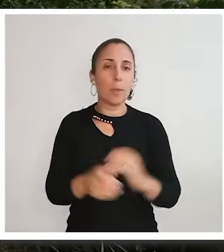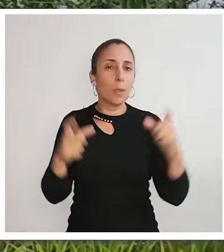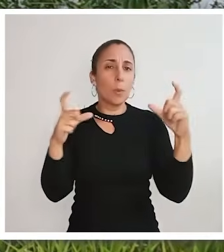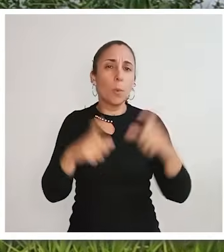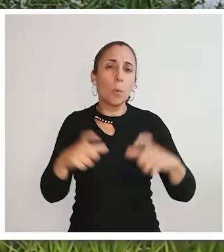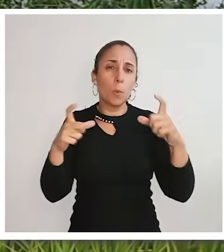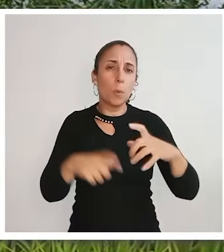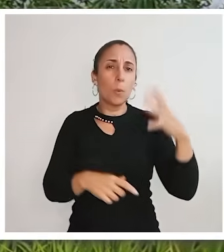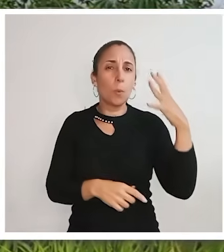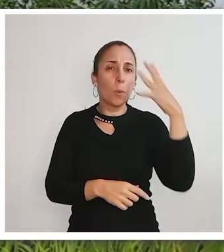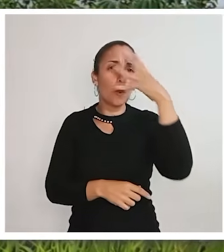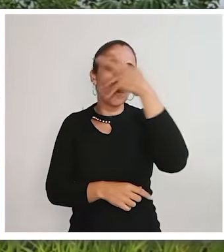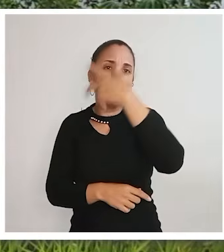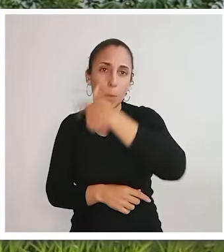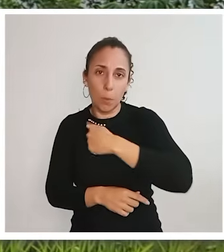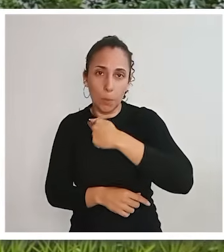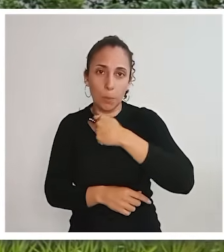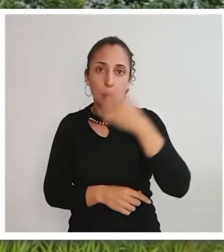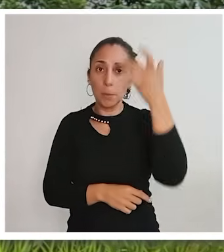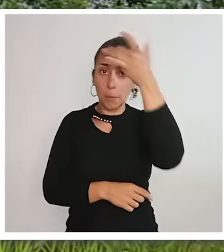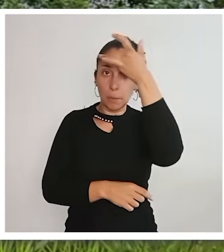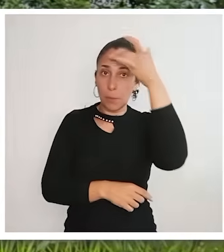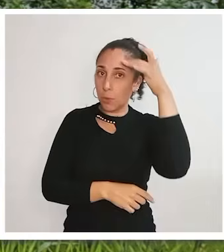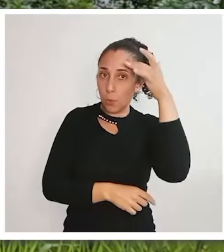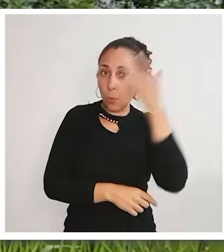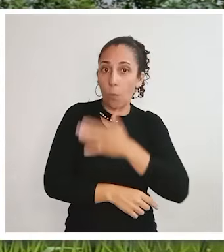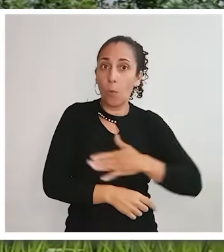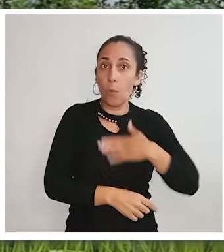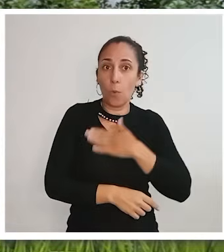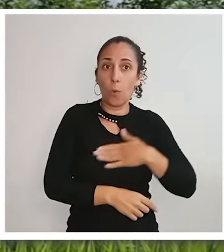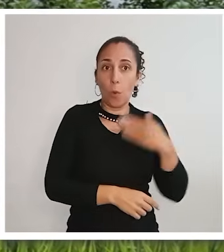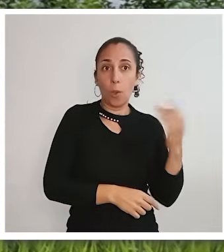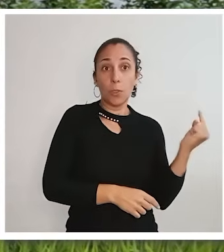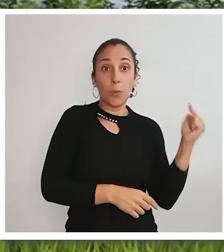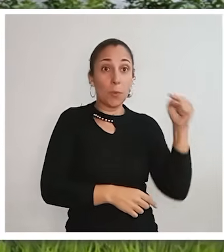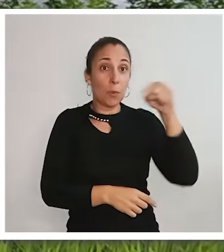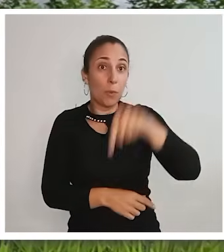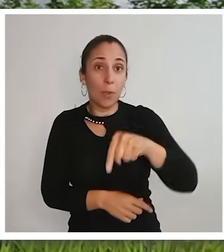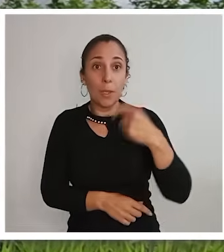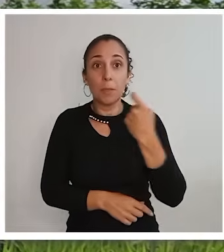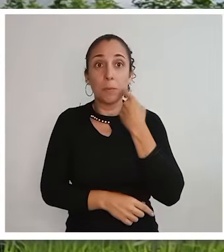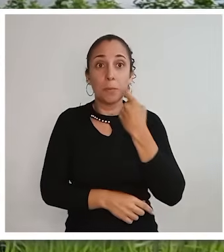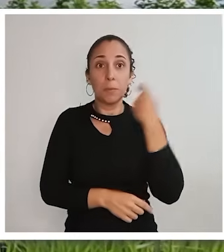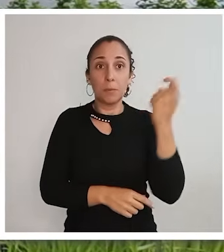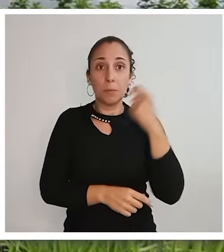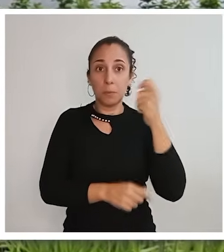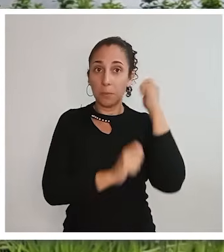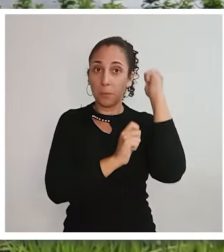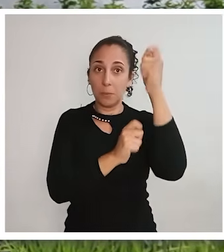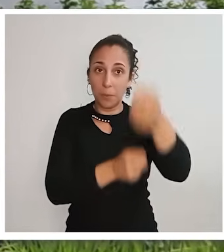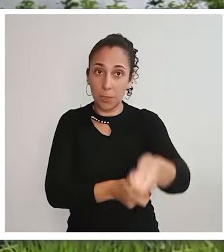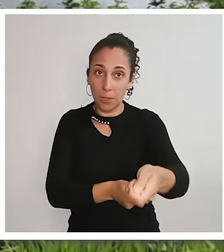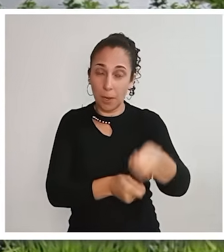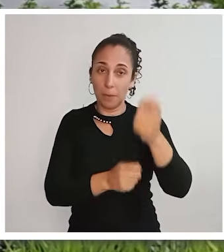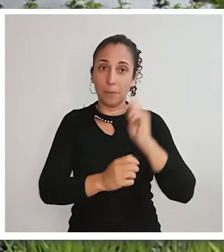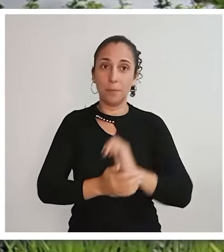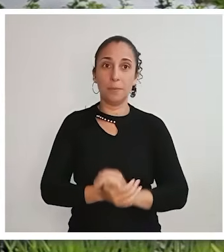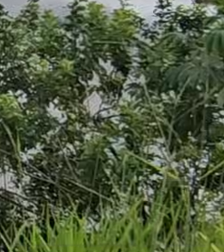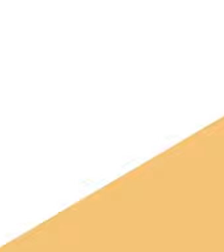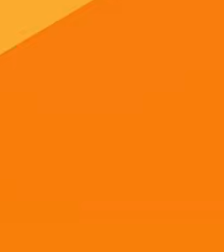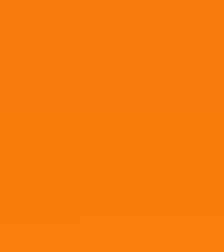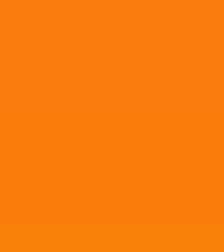lado da ponte como do outro lado, como vocês estão vendo aqui. Um lugar muito bonito, que os pescadores gostam muito de